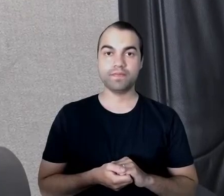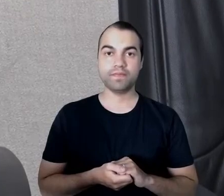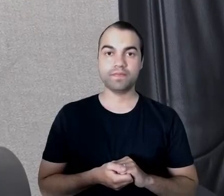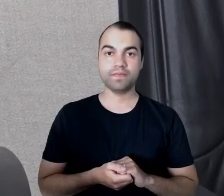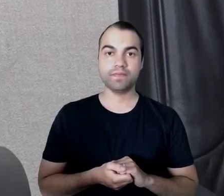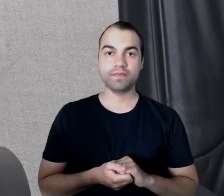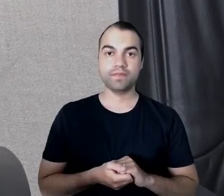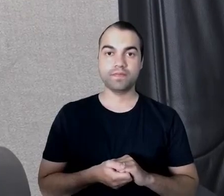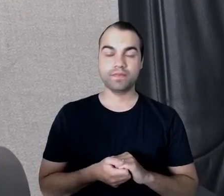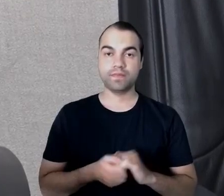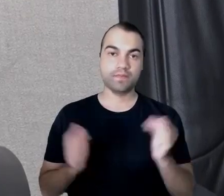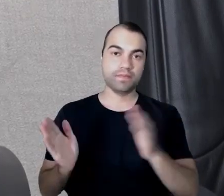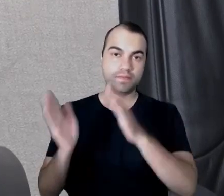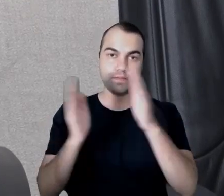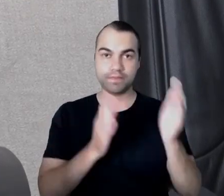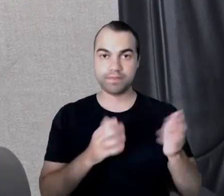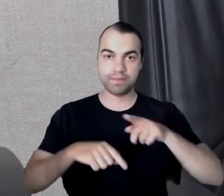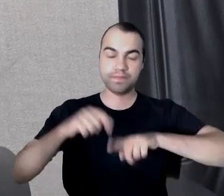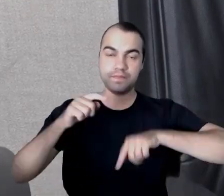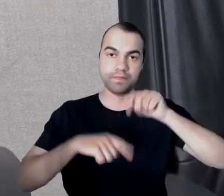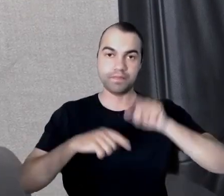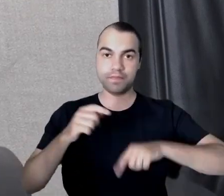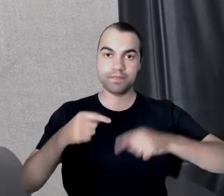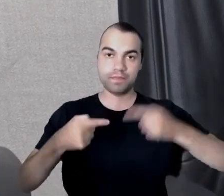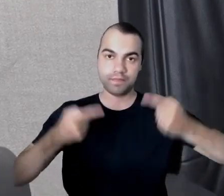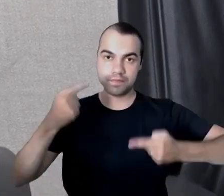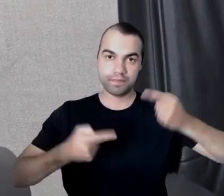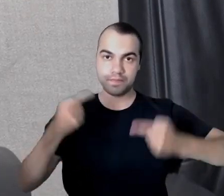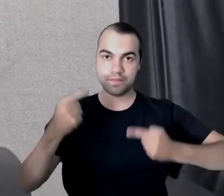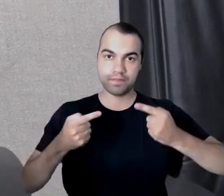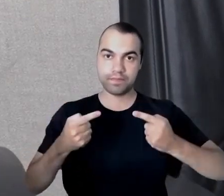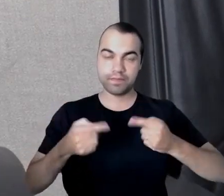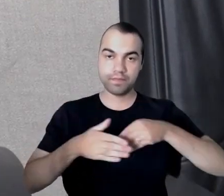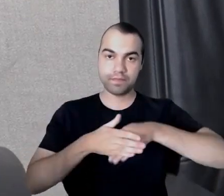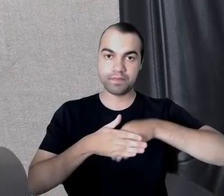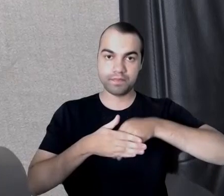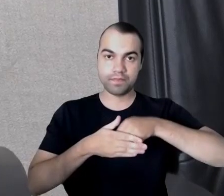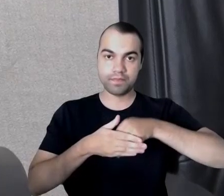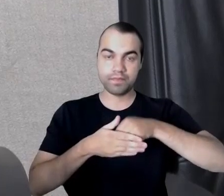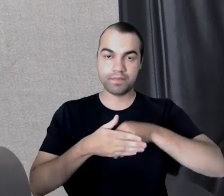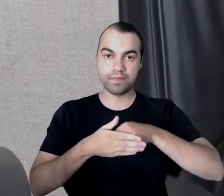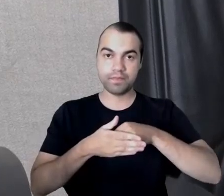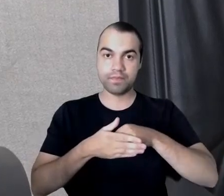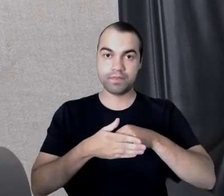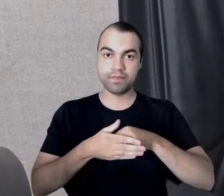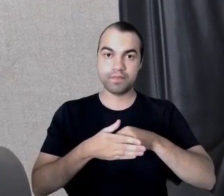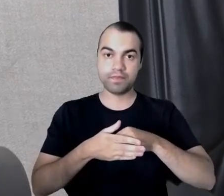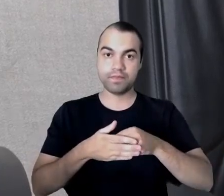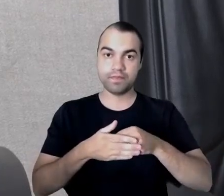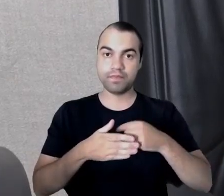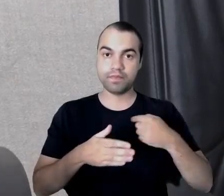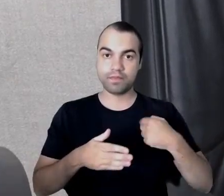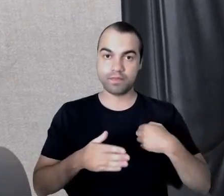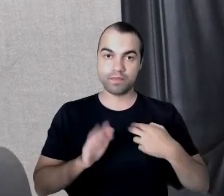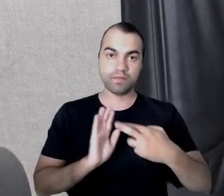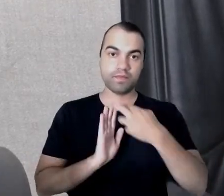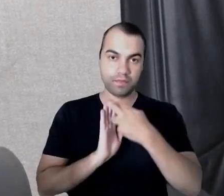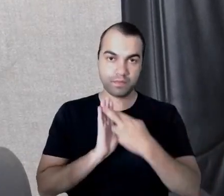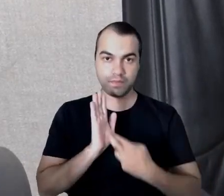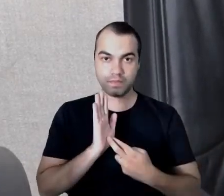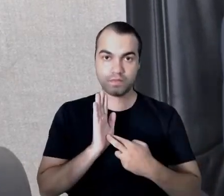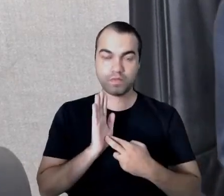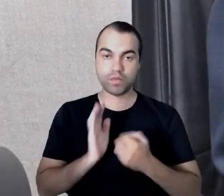passamos para as matérias que serão discutidas e votadas e na medida em que eu sou o relator dos itens